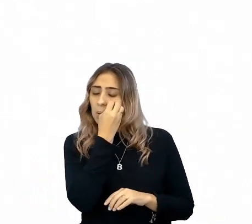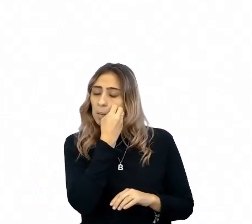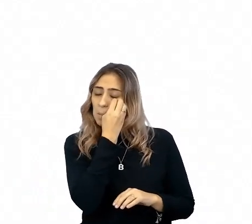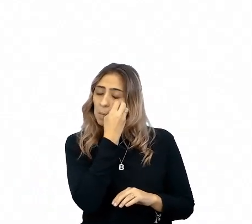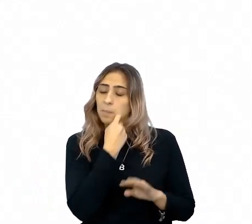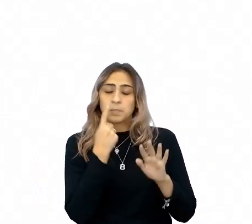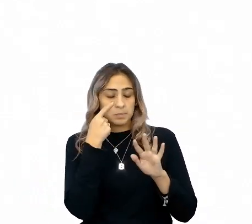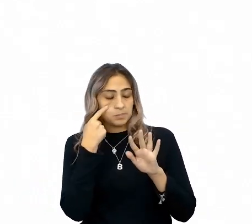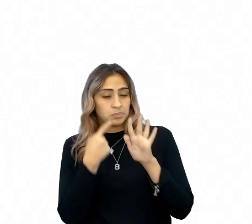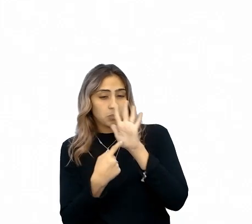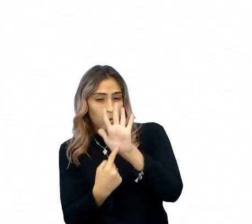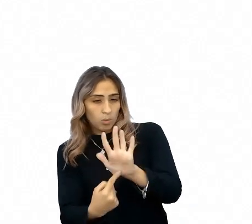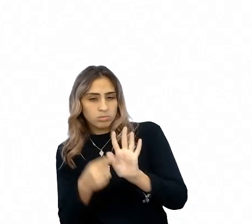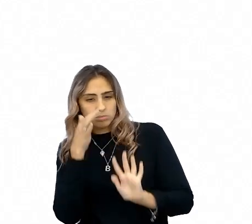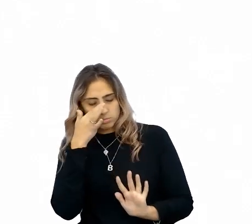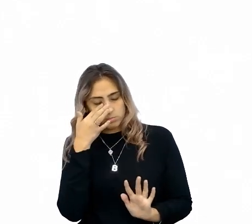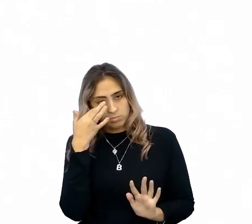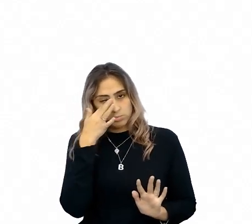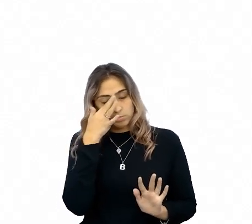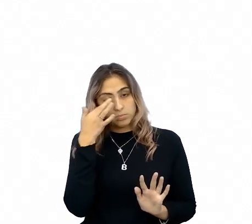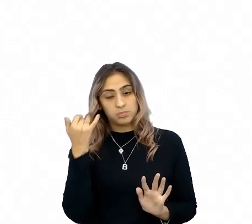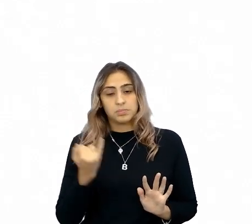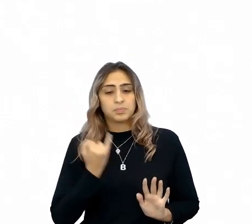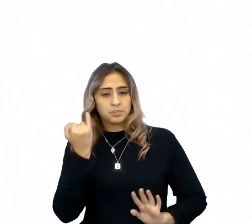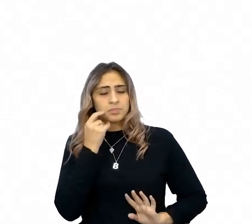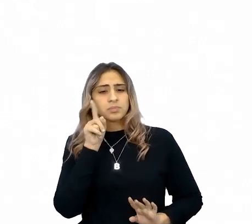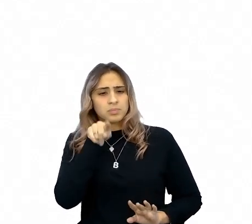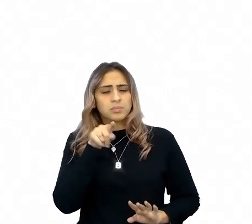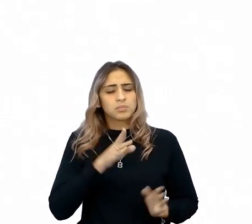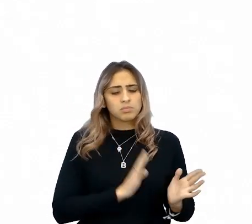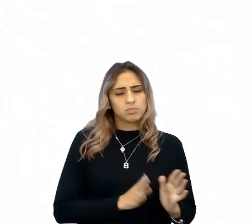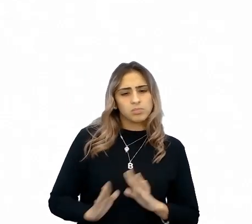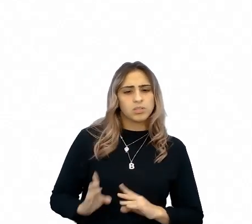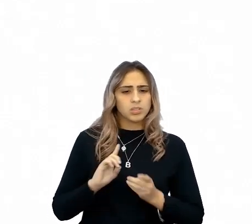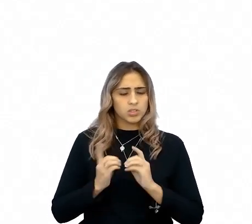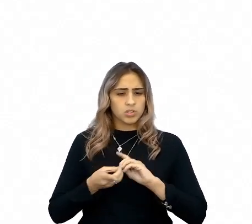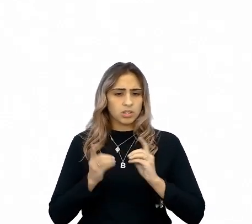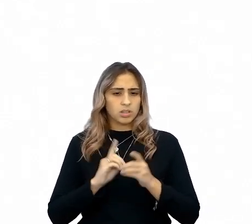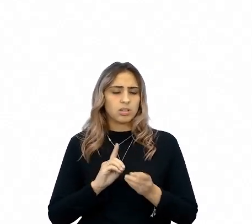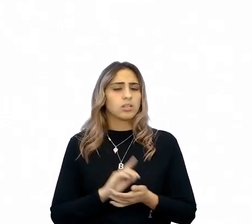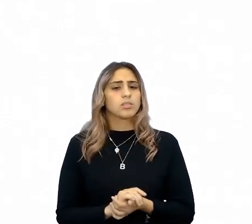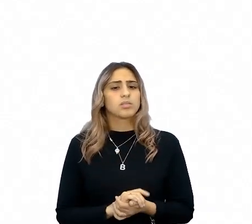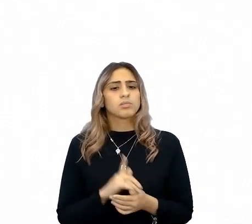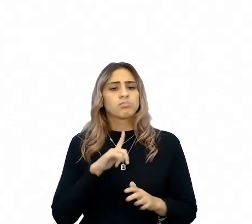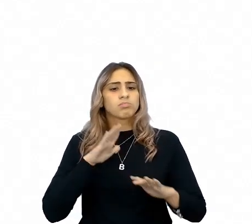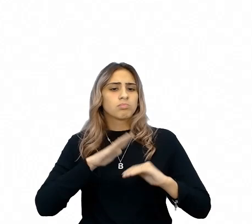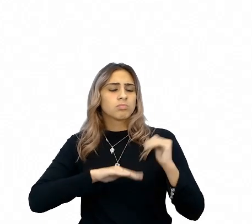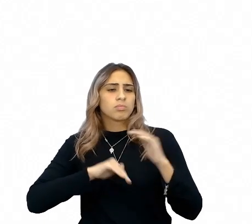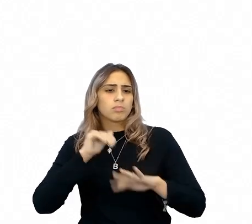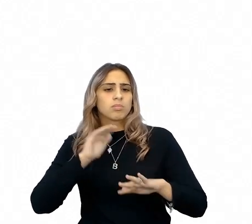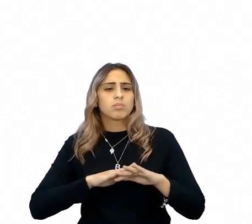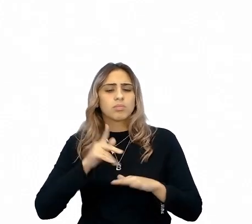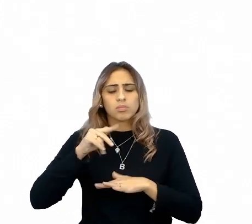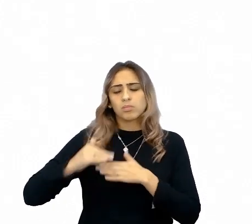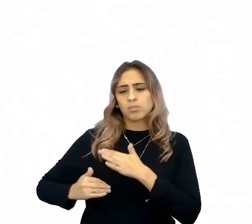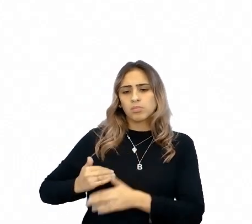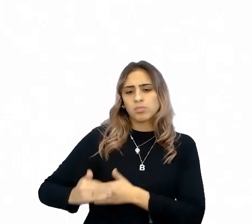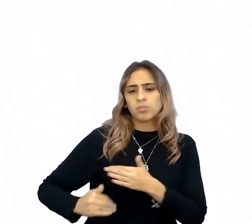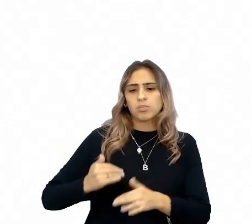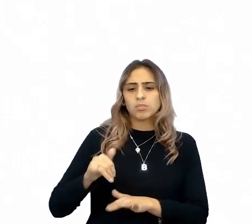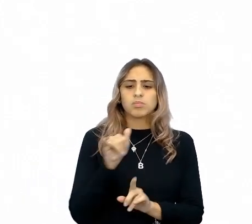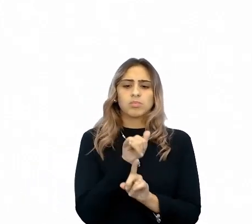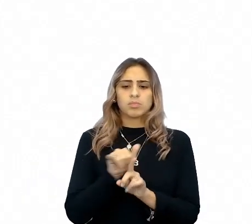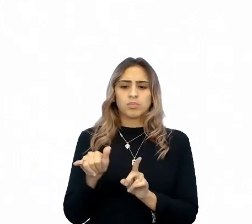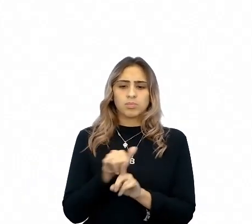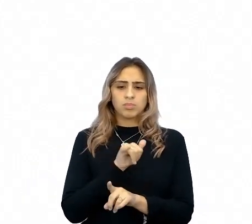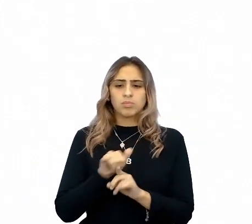demonstram a importância que essa sequência didática ter construído para o desenvolvimento de